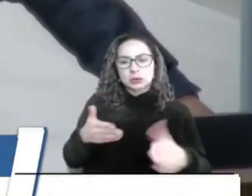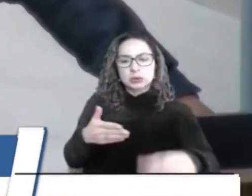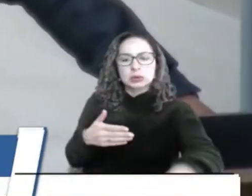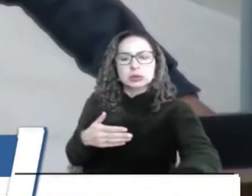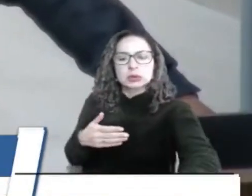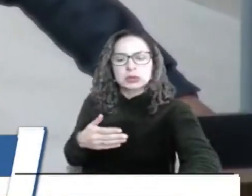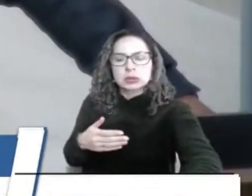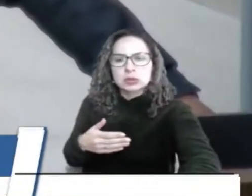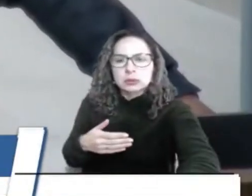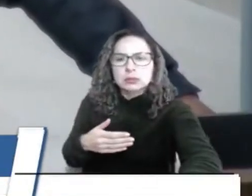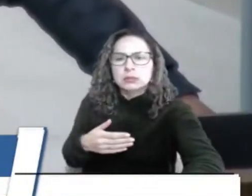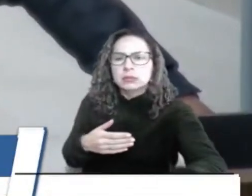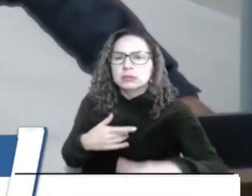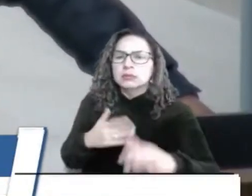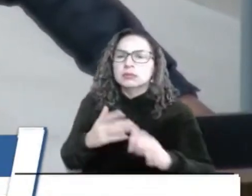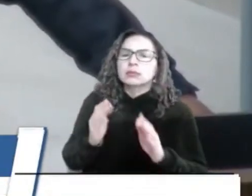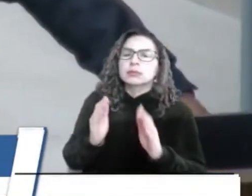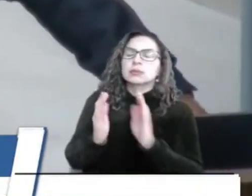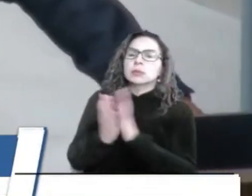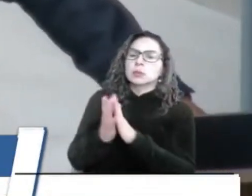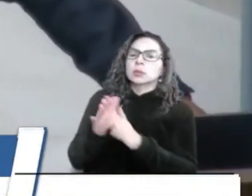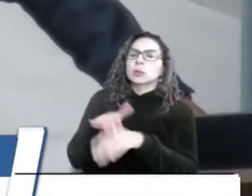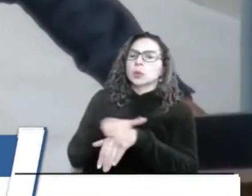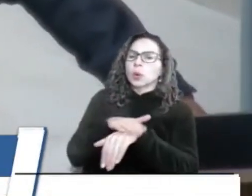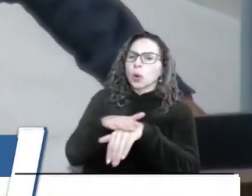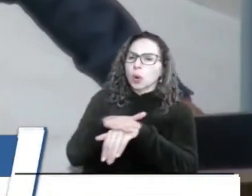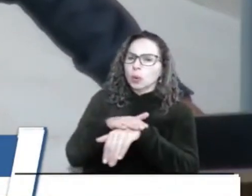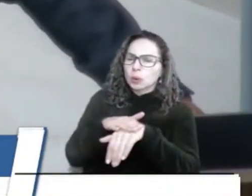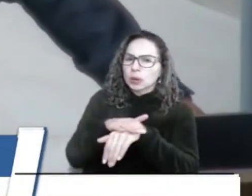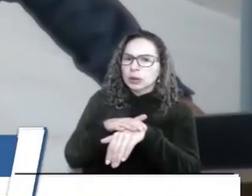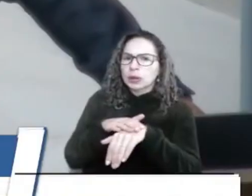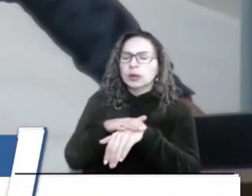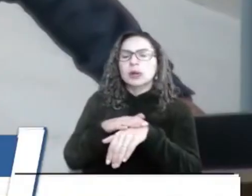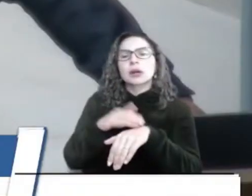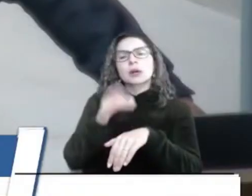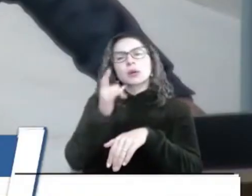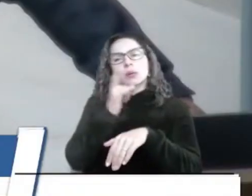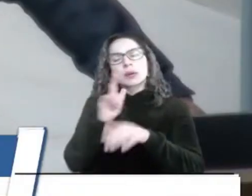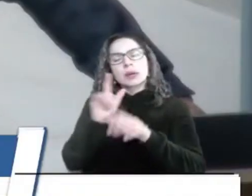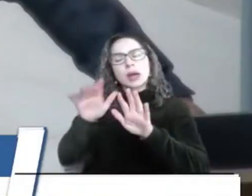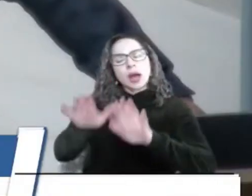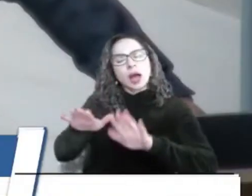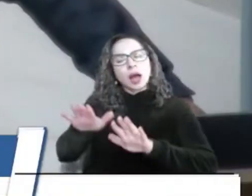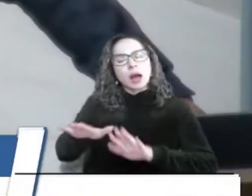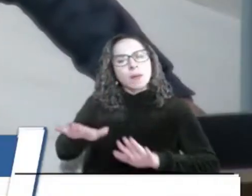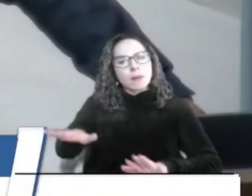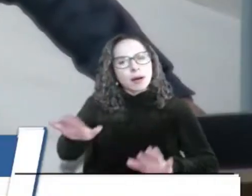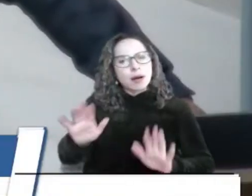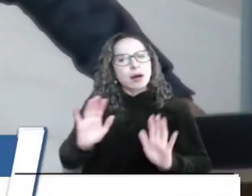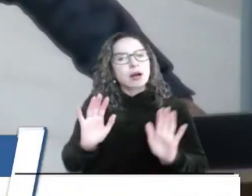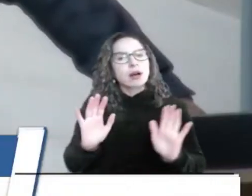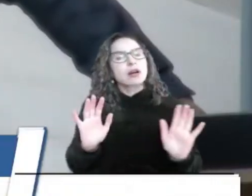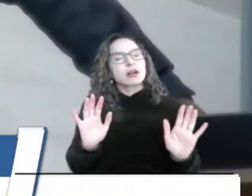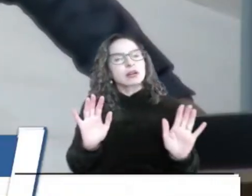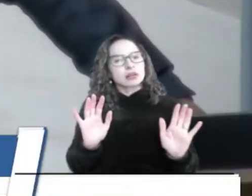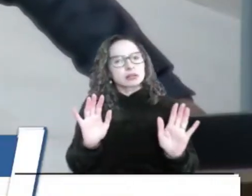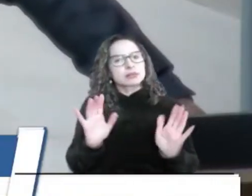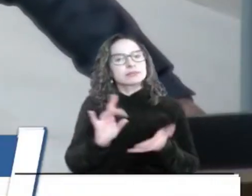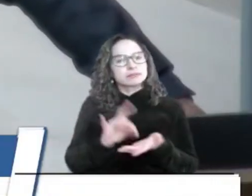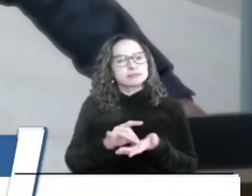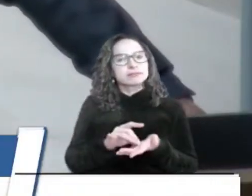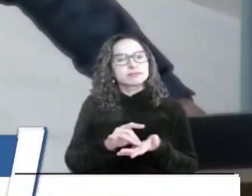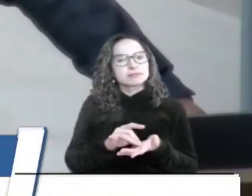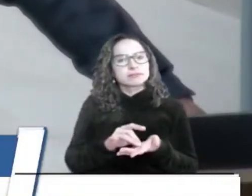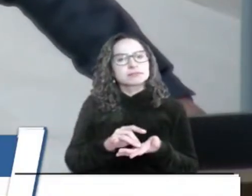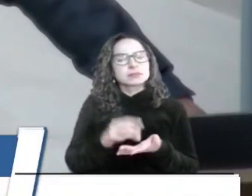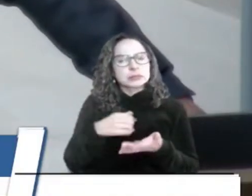local, então eu fui lá, conversei com ela, consegui conversar, acalmar ela. Realmente, eu estou